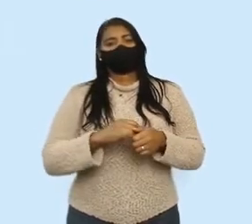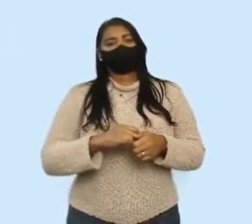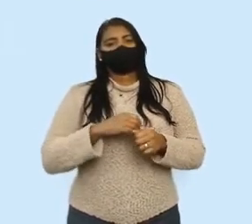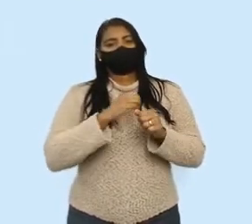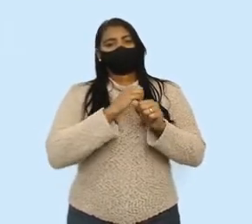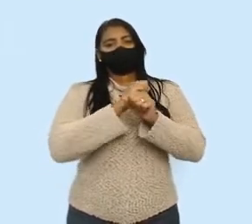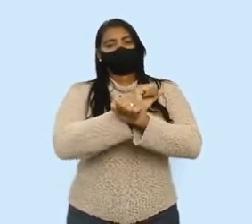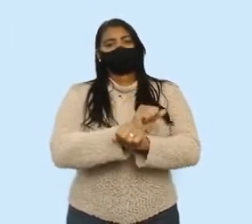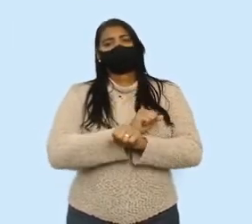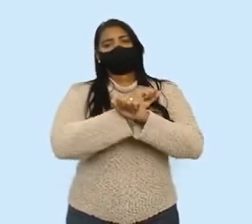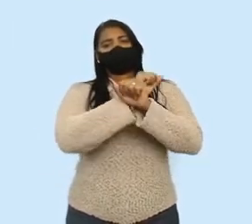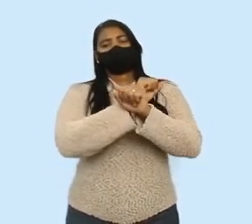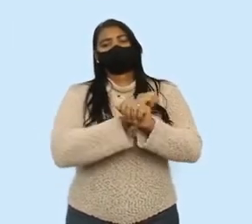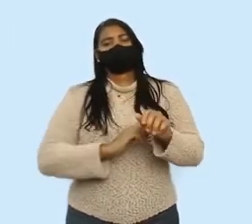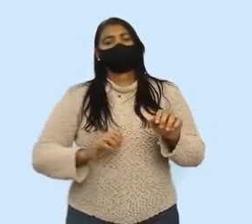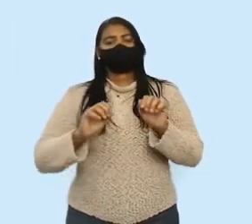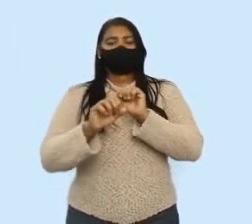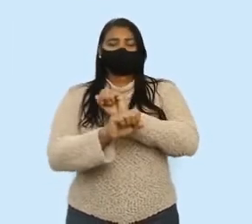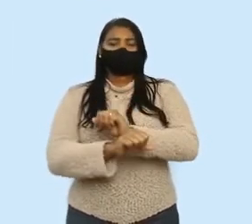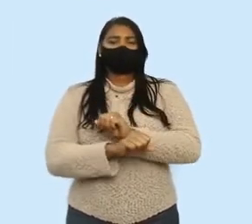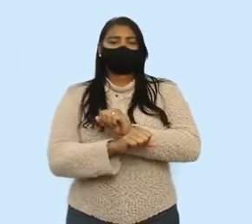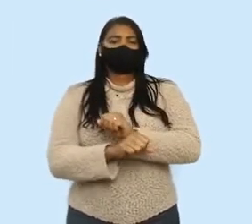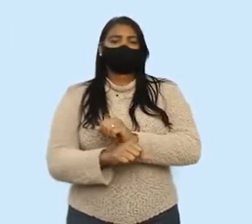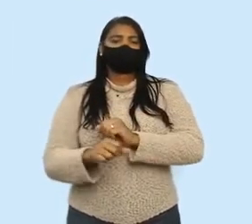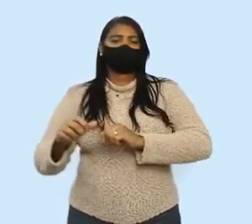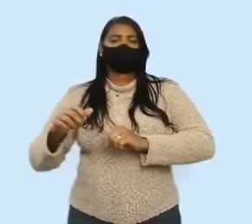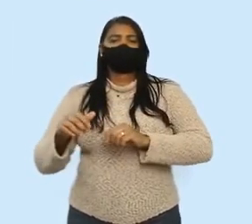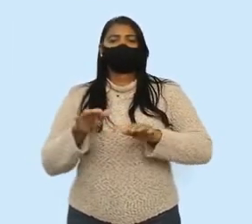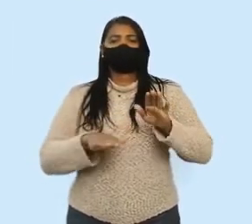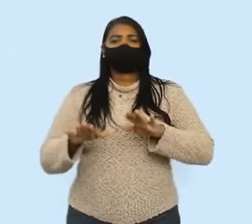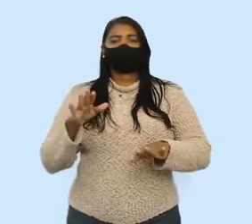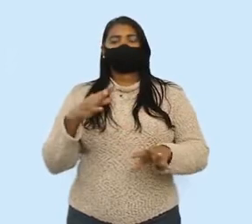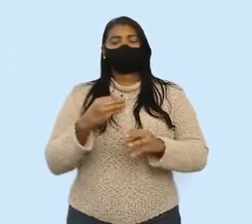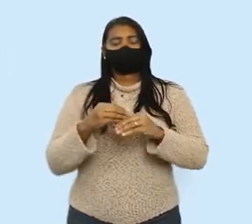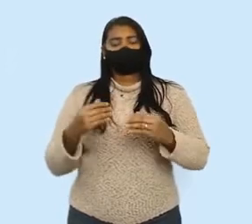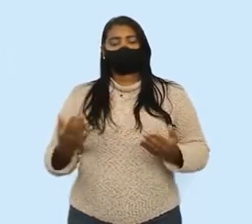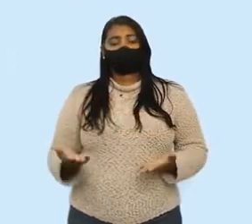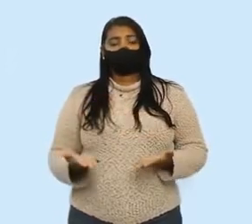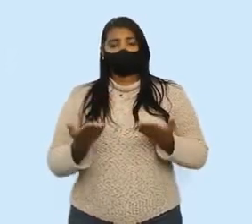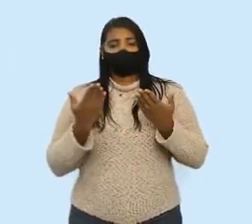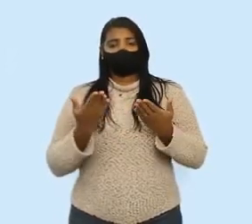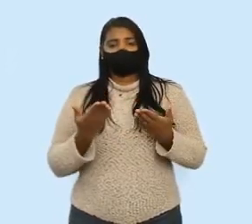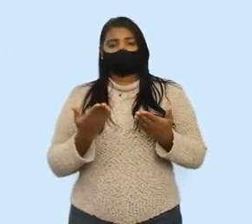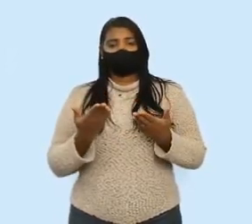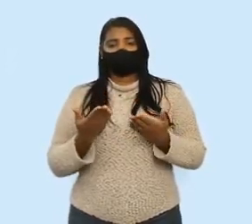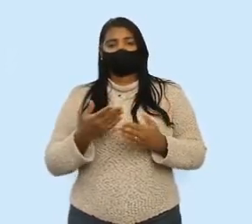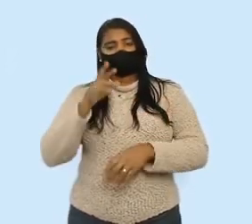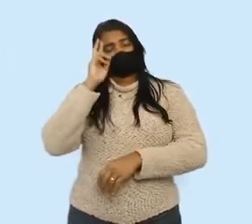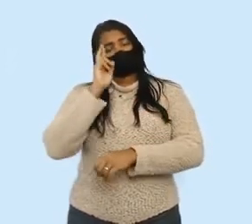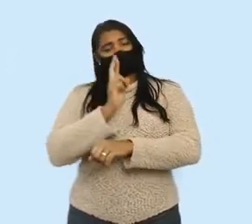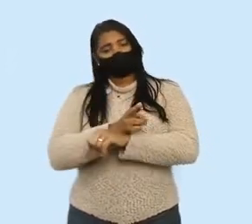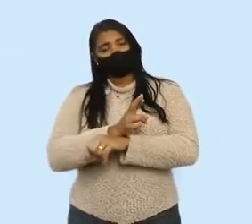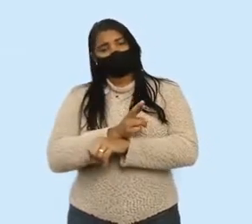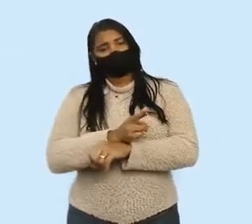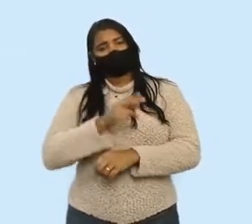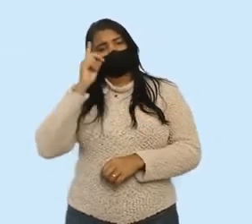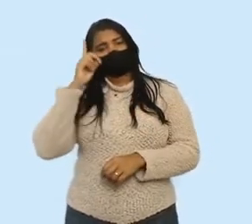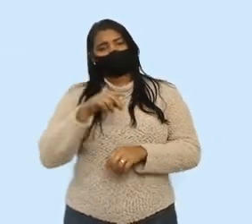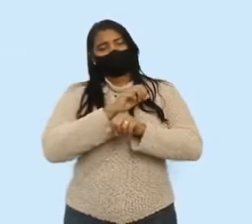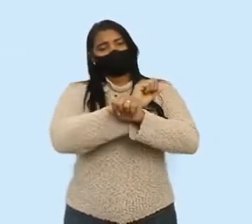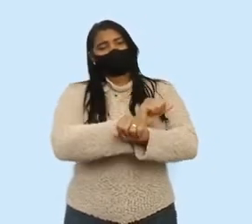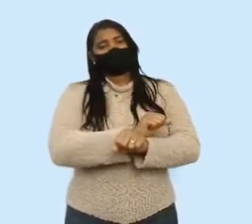de manumissão do escravo, ele era tido como uma benesse do seu dono, do seu senhor. Então,